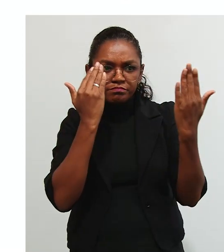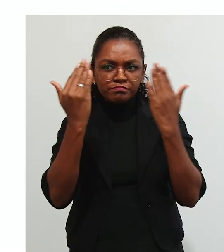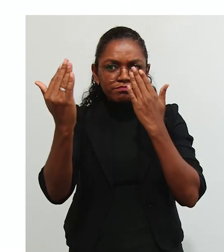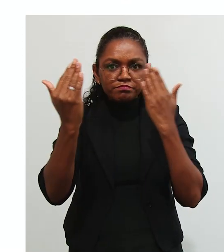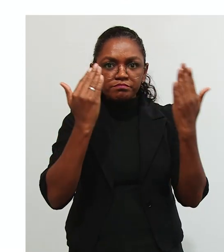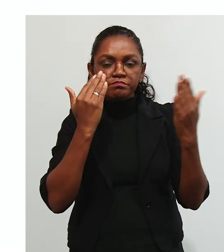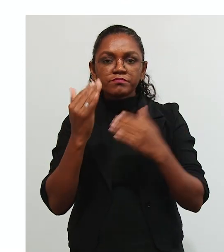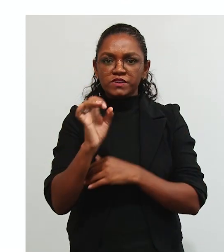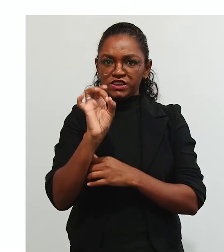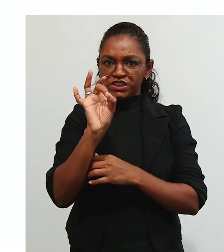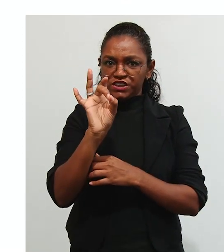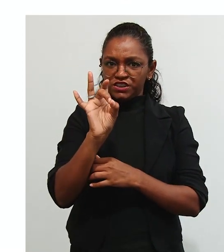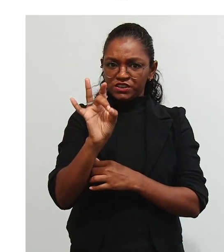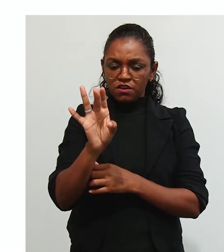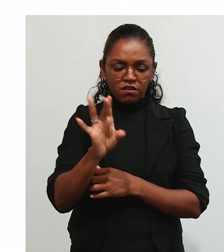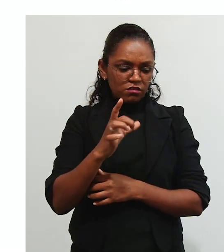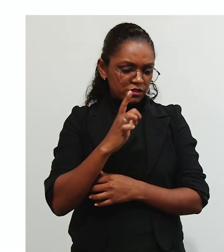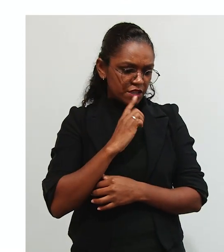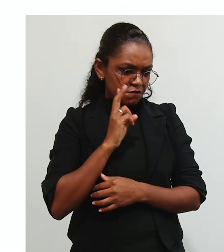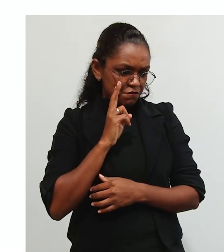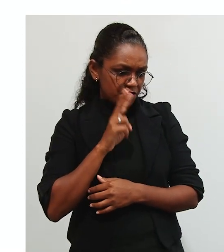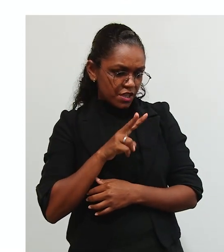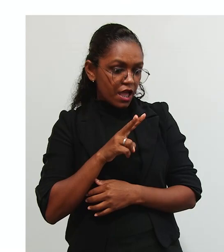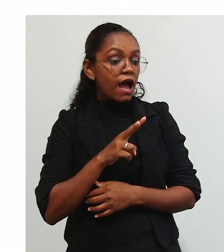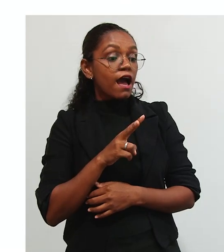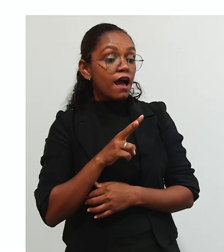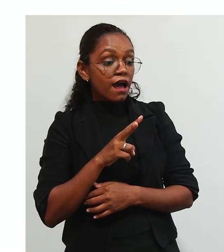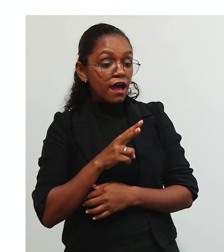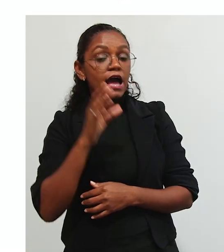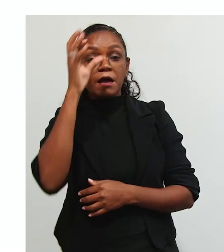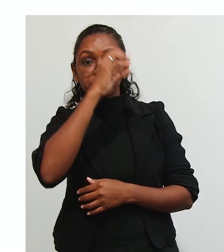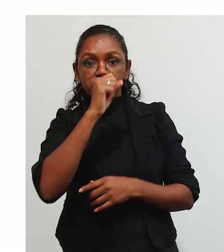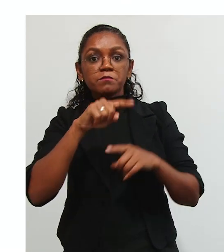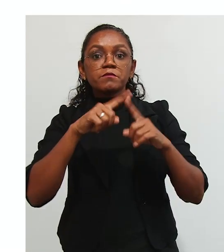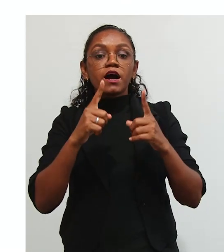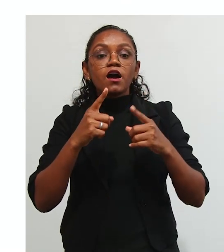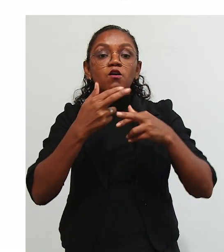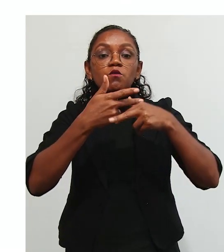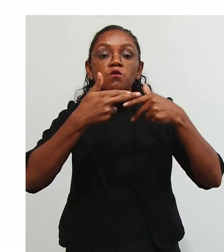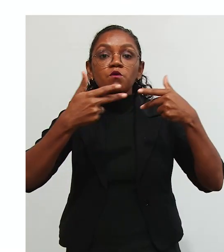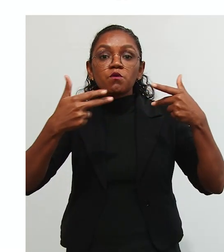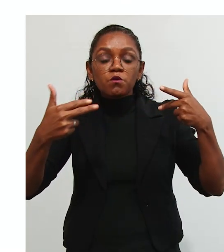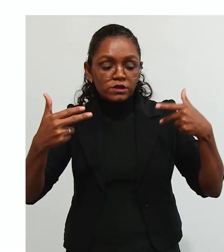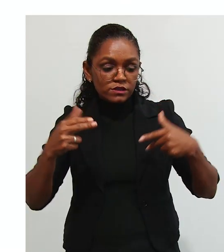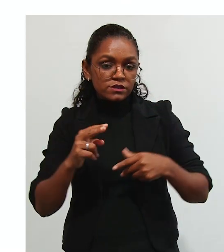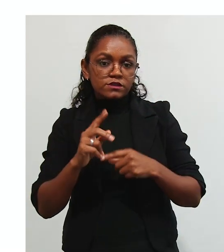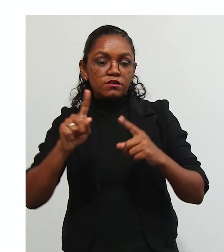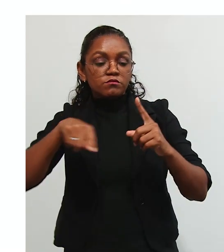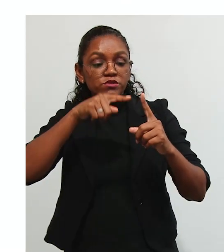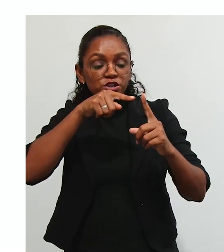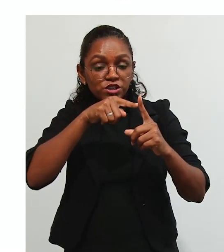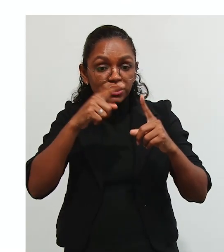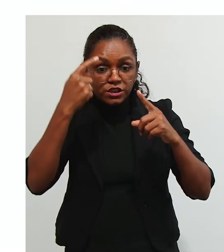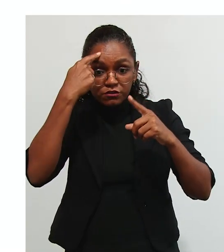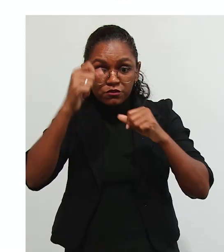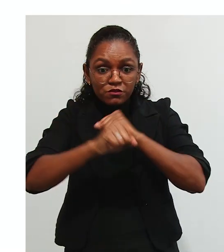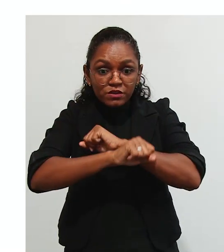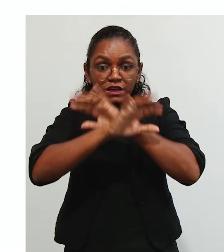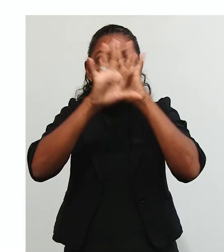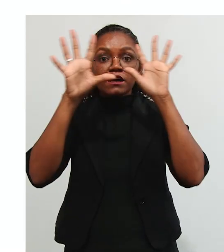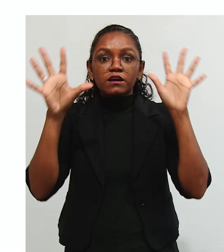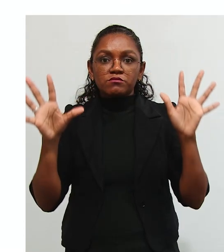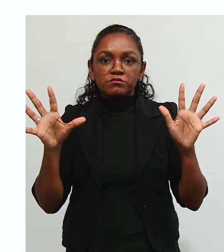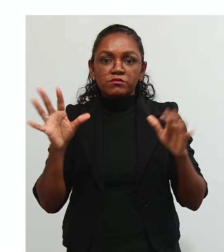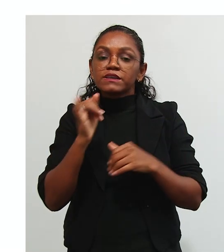associação. Não se aprende somente o que se tem em vista, mas as coisas que vêm associadas com o objetivo mais claro